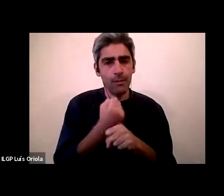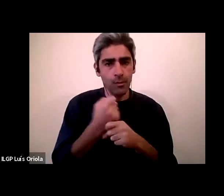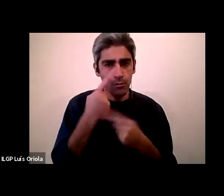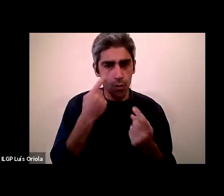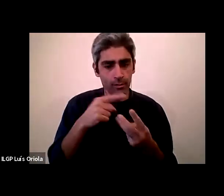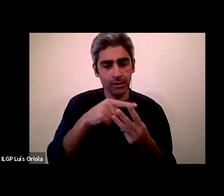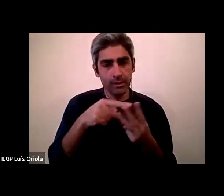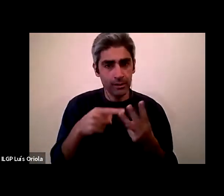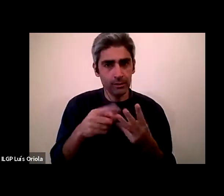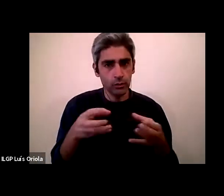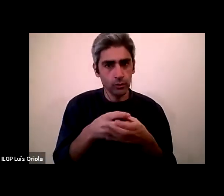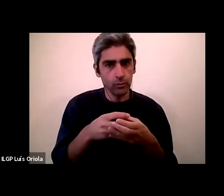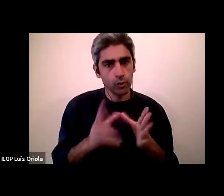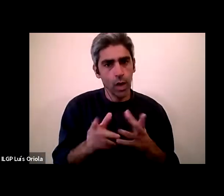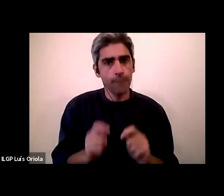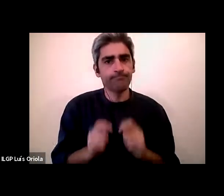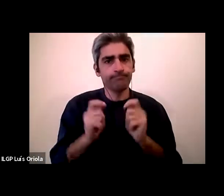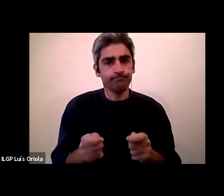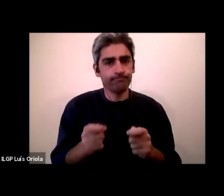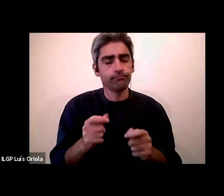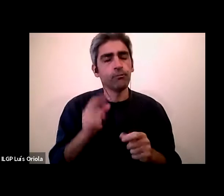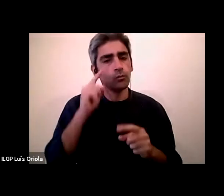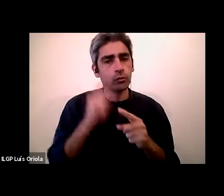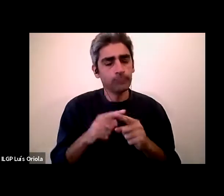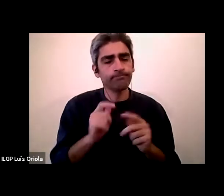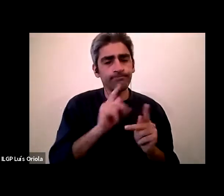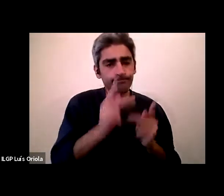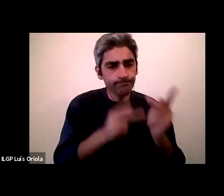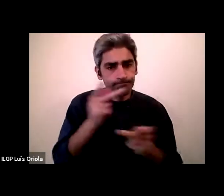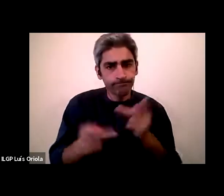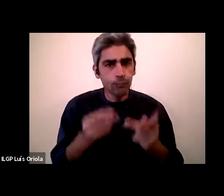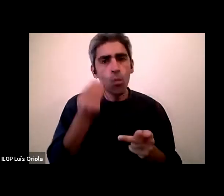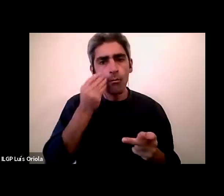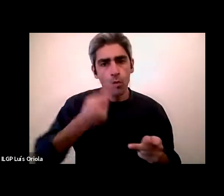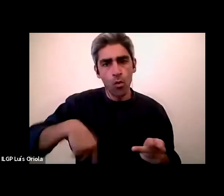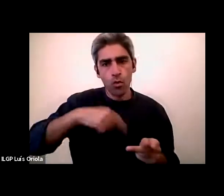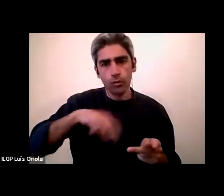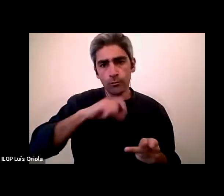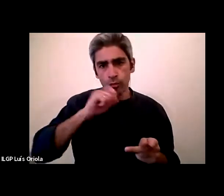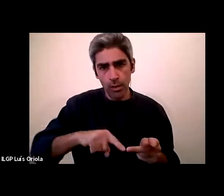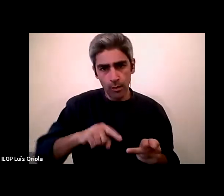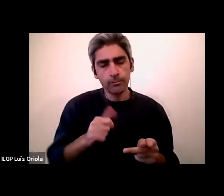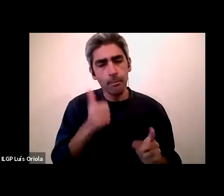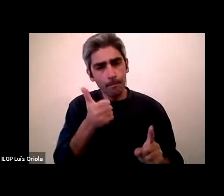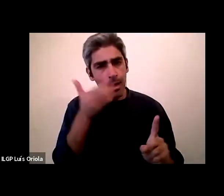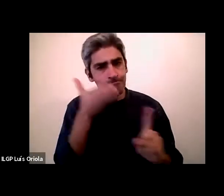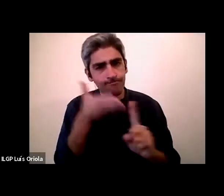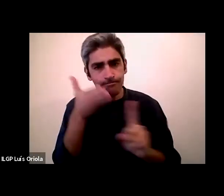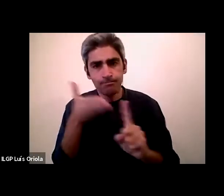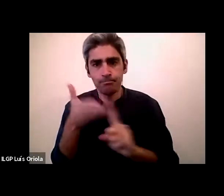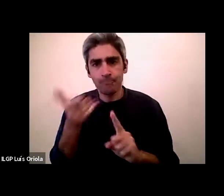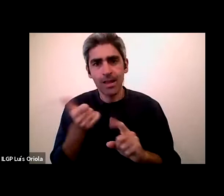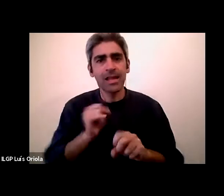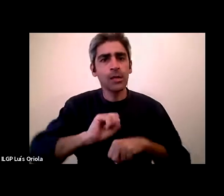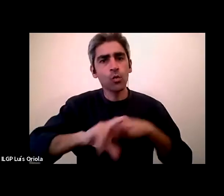neste momento nas suas mãos a missão de avaliar como é que nós podemos, de forma mais eficaz, inovar